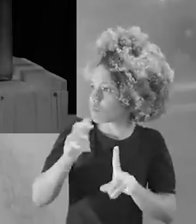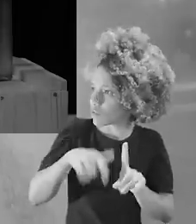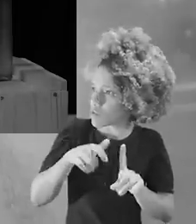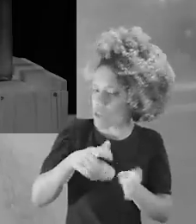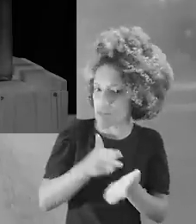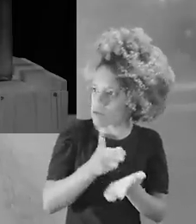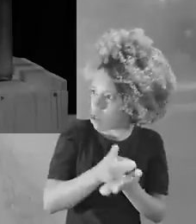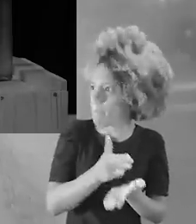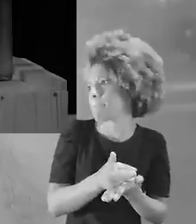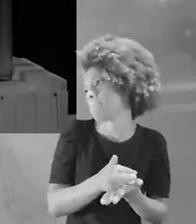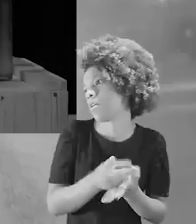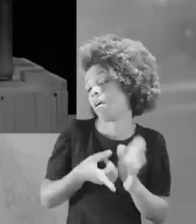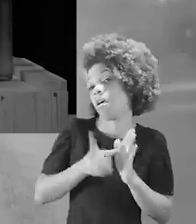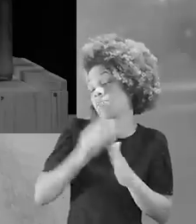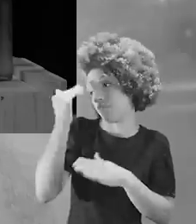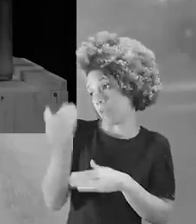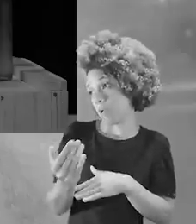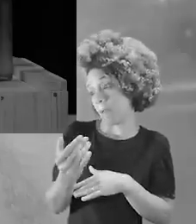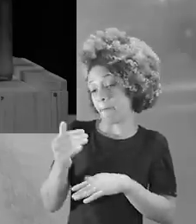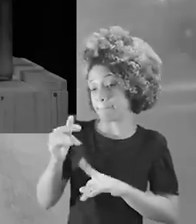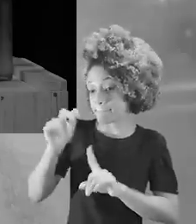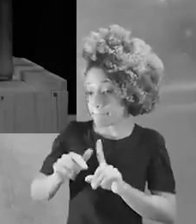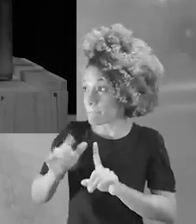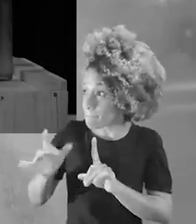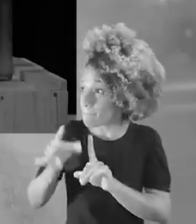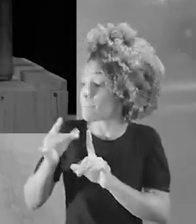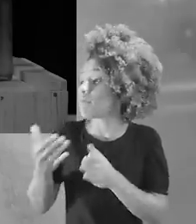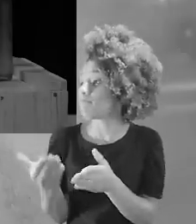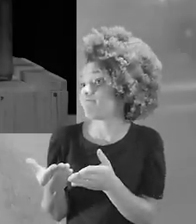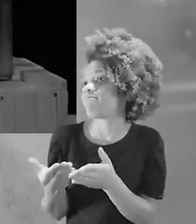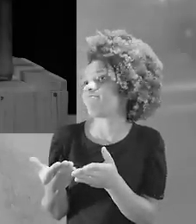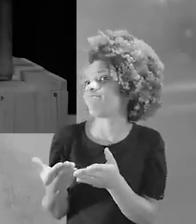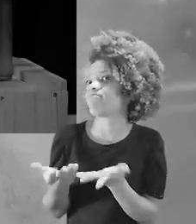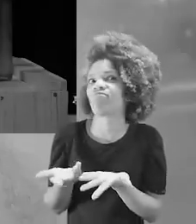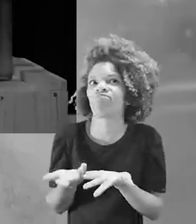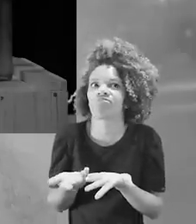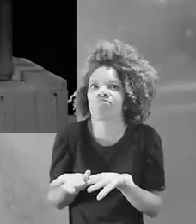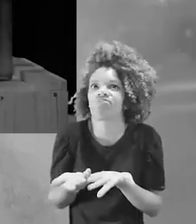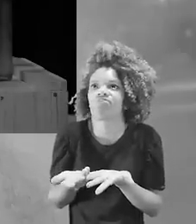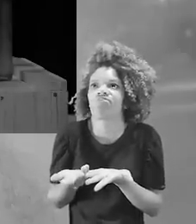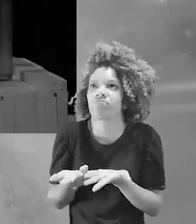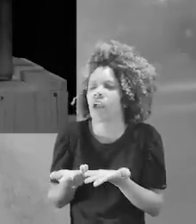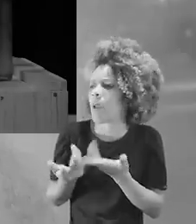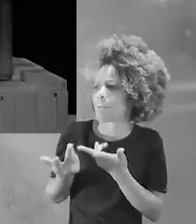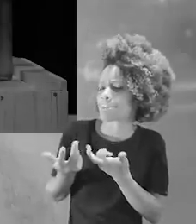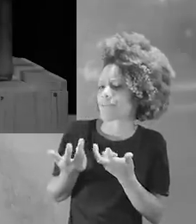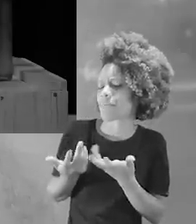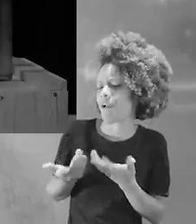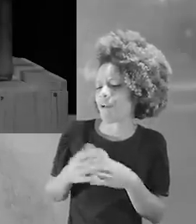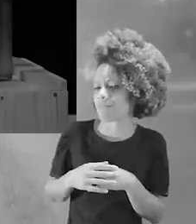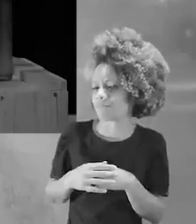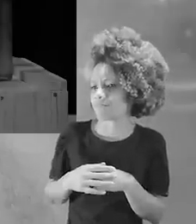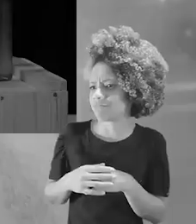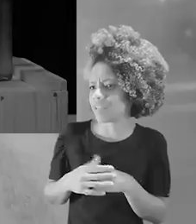eu sempre fui antes da fama paraa personagem então eu eu percebia que eu que eu